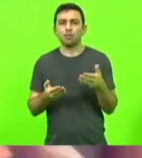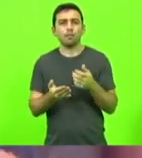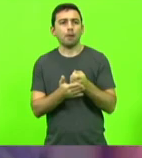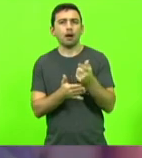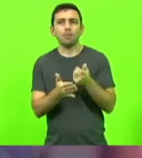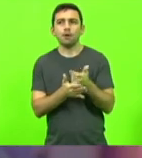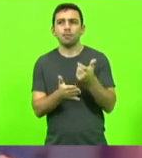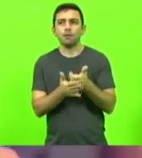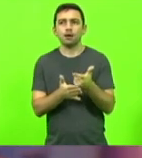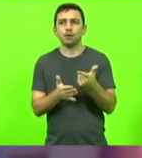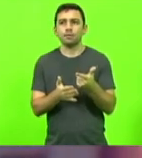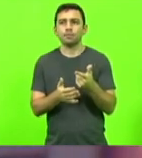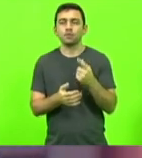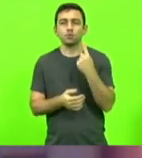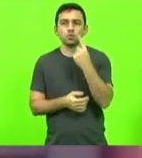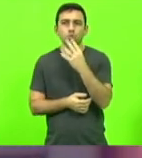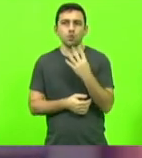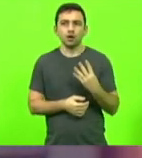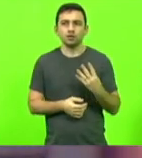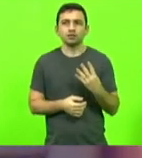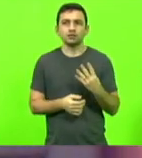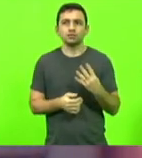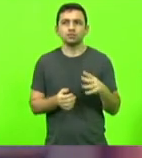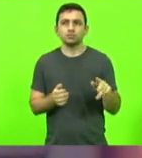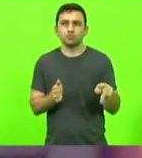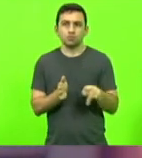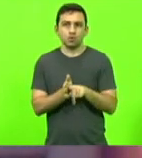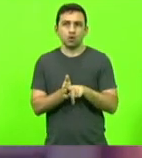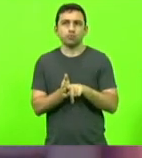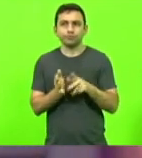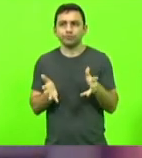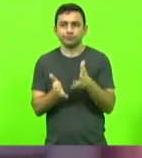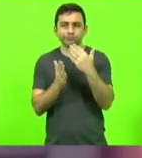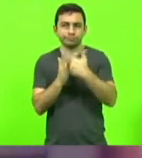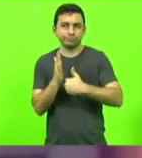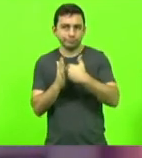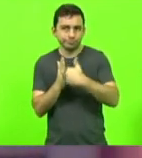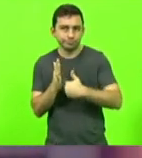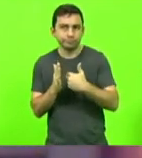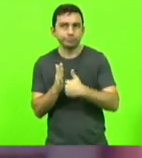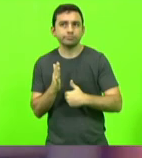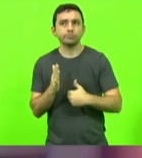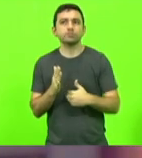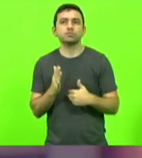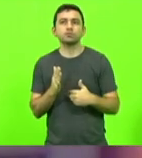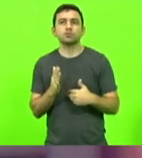de 1/4 da parcela dos incentivos fiscais, na medida em que